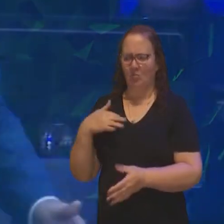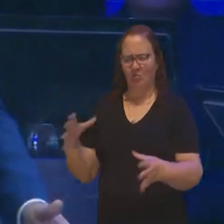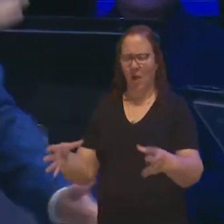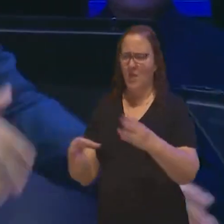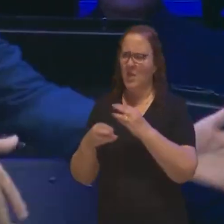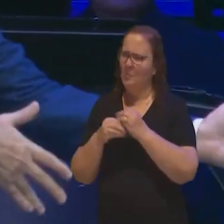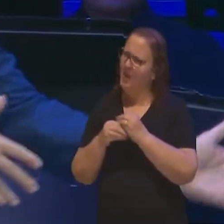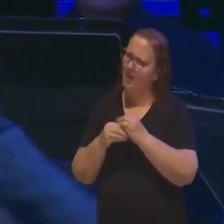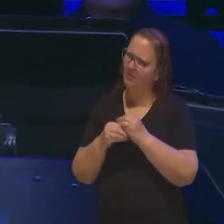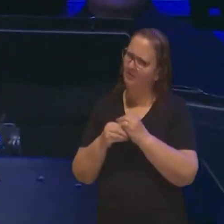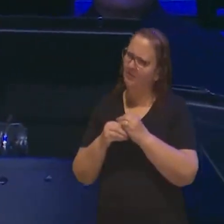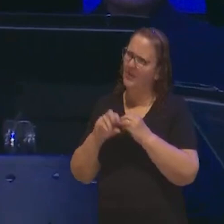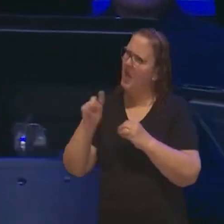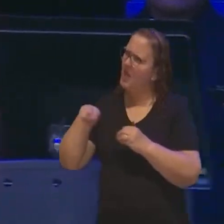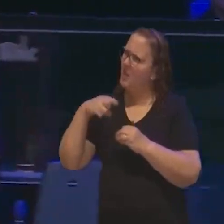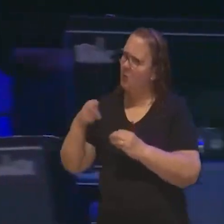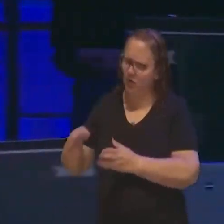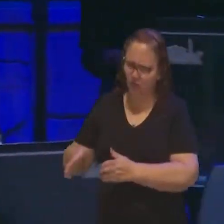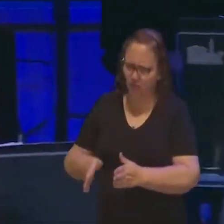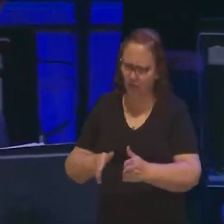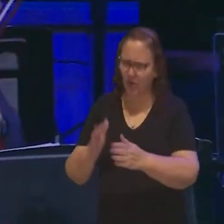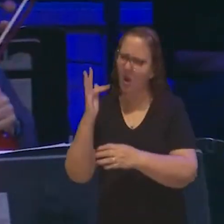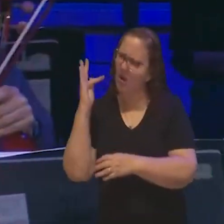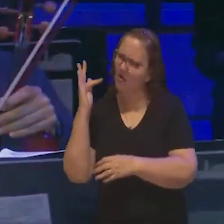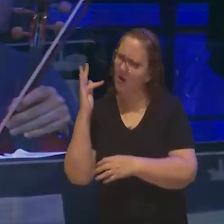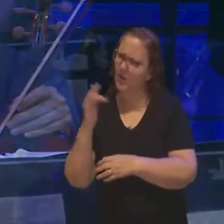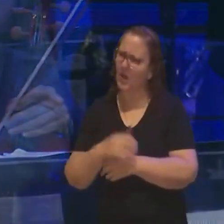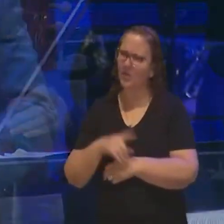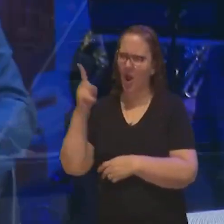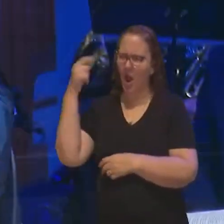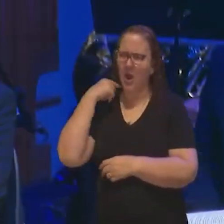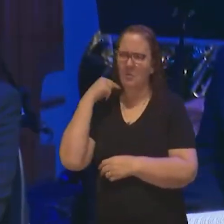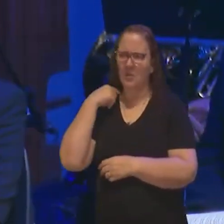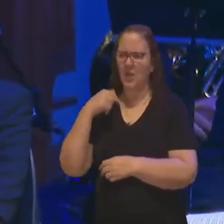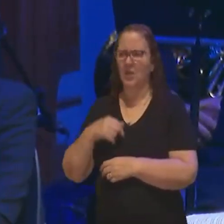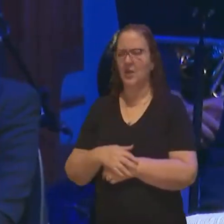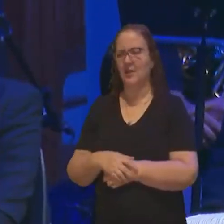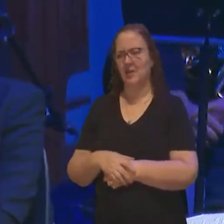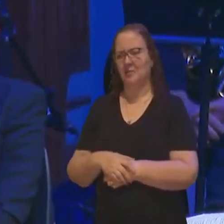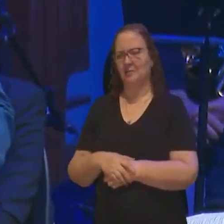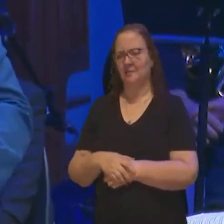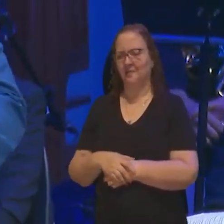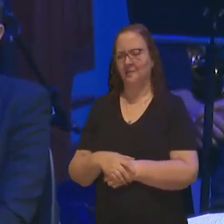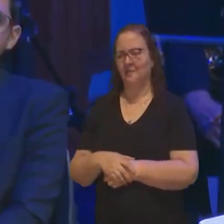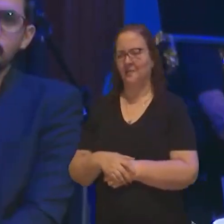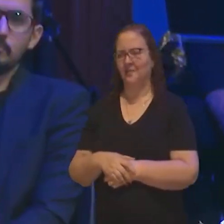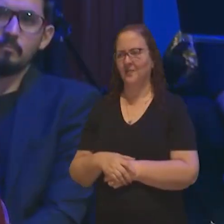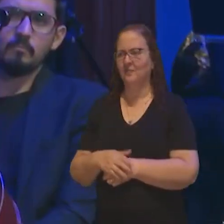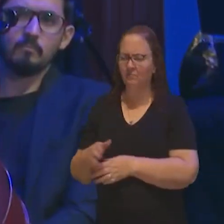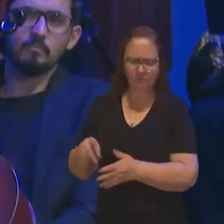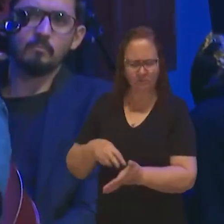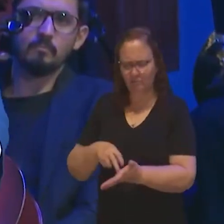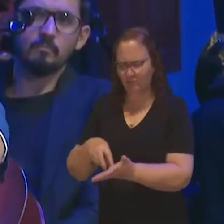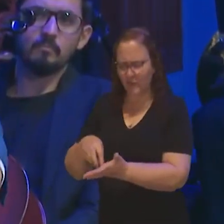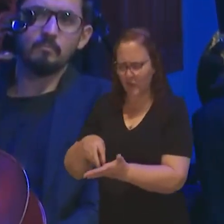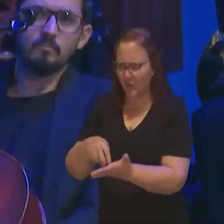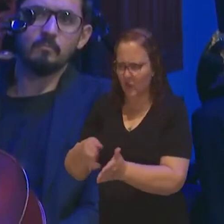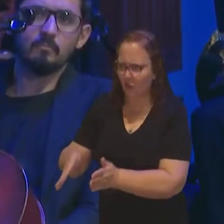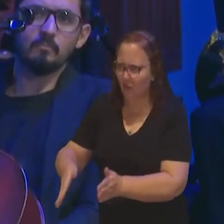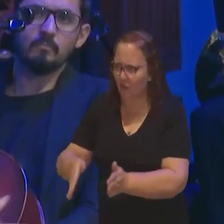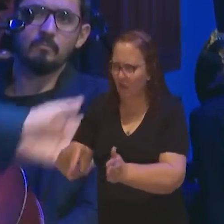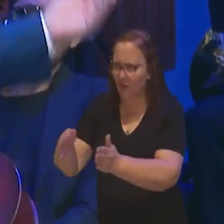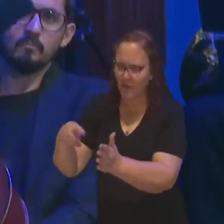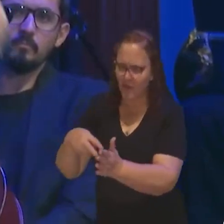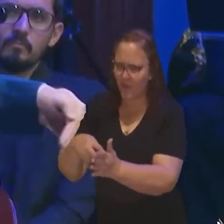tempos depois, eu andando pelo corredor da Universidade Federal lá em Juiz de Fora, de onde eu vim antes de vir para Brasília, e caminhando pelo